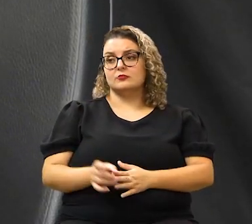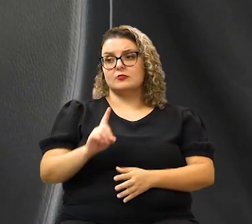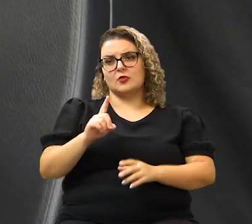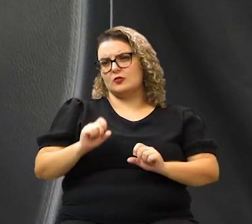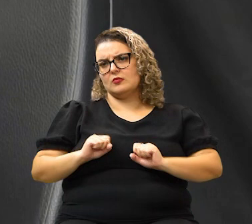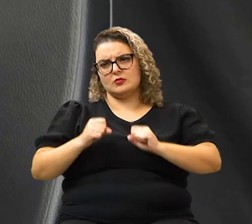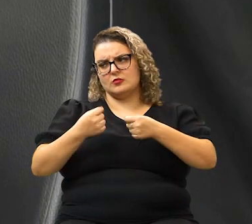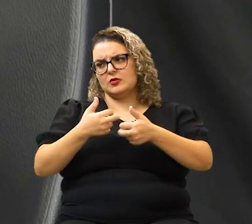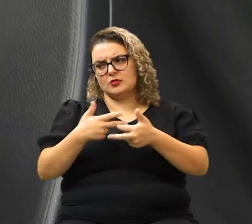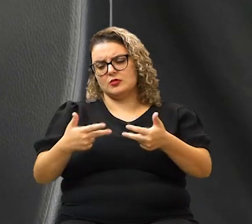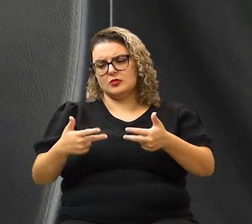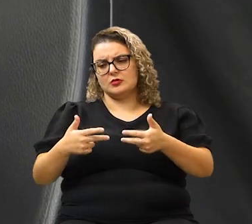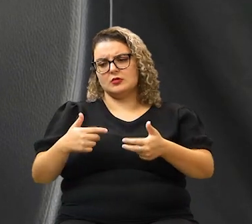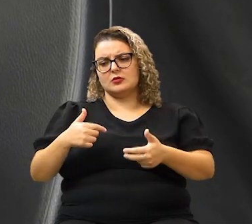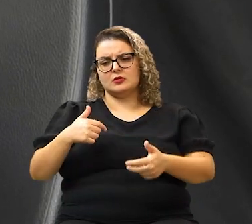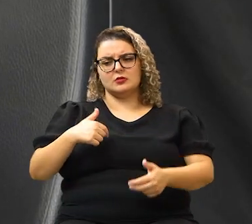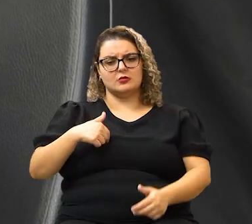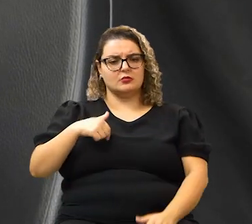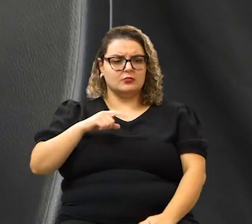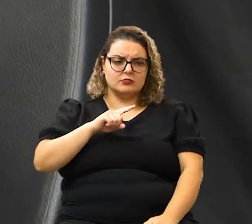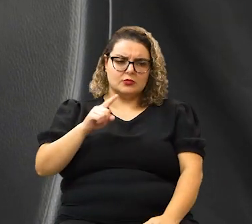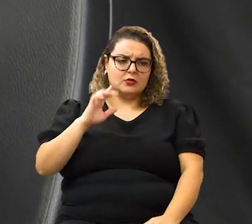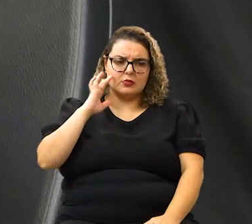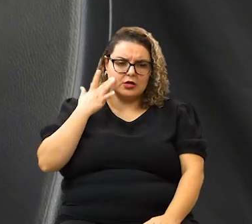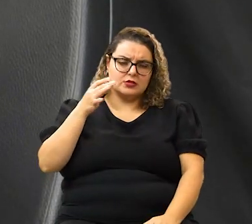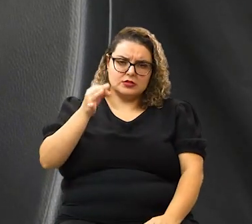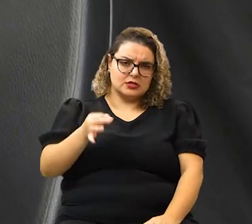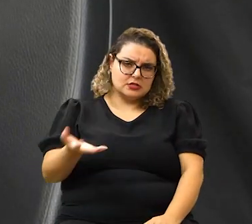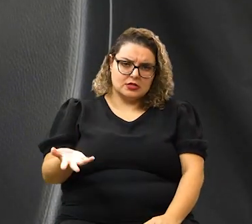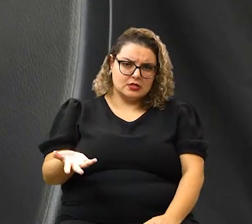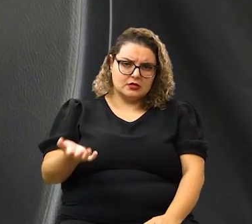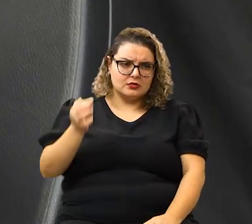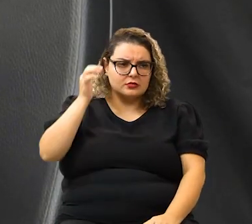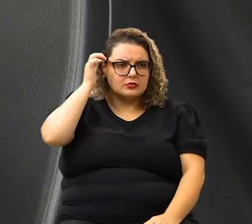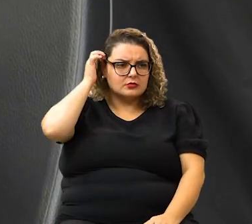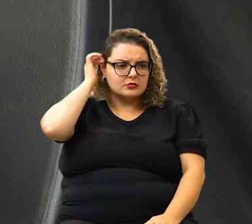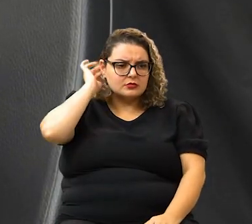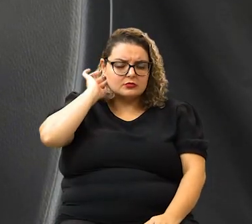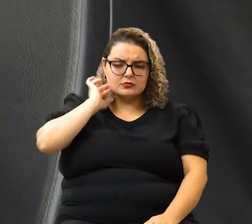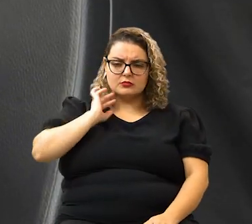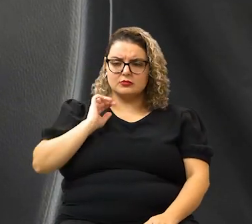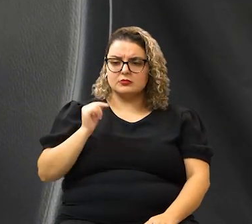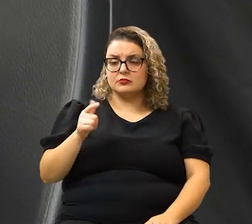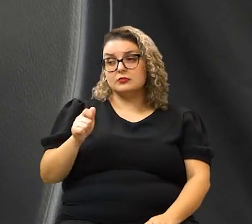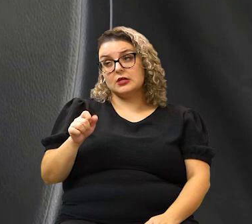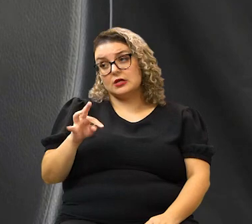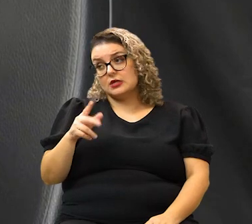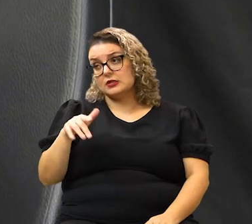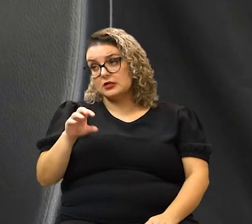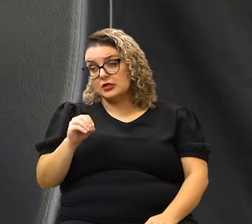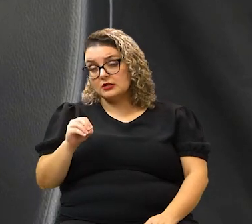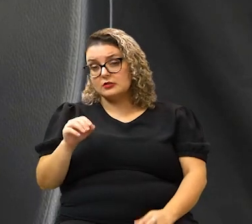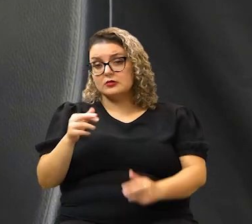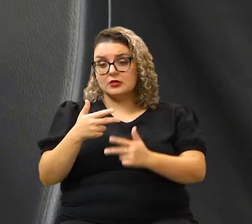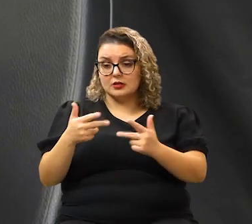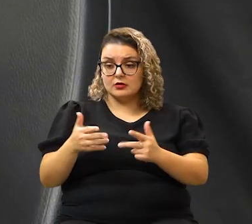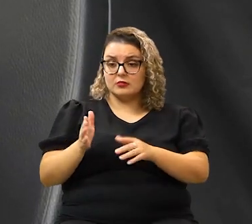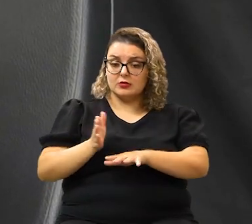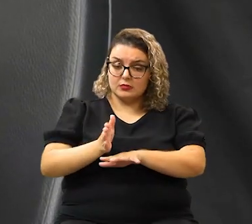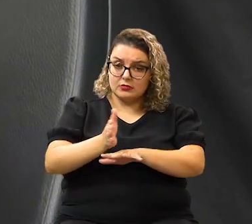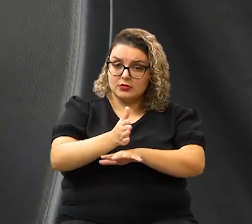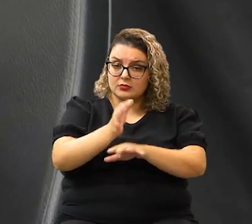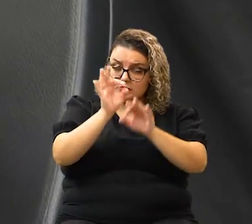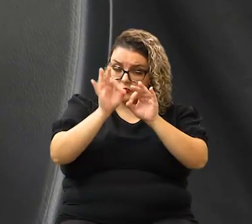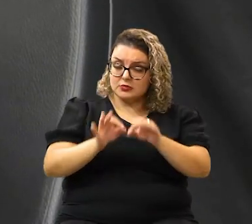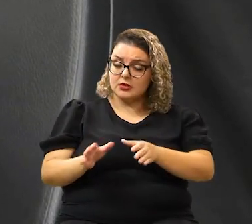corretas, porque, na minha opinião, assim, não tem atalho, né? Sim. As coisas têm que ser traçadas no seu caminho, né? Você não